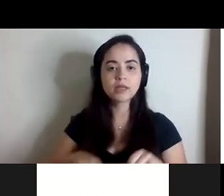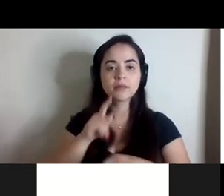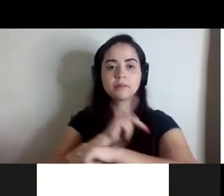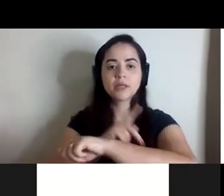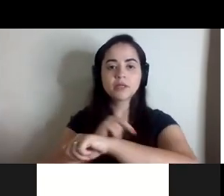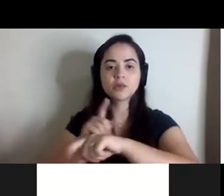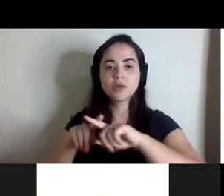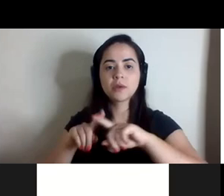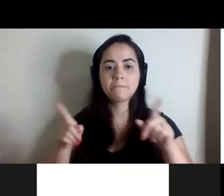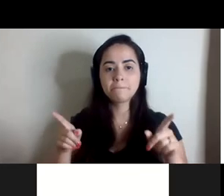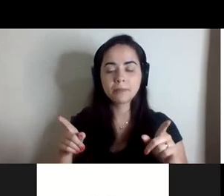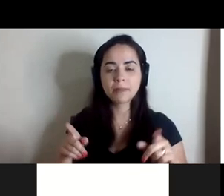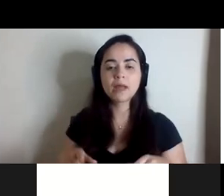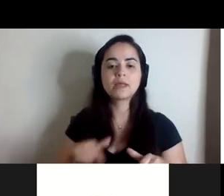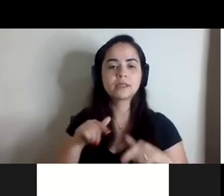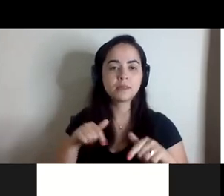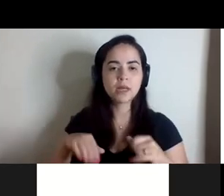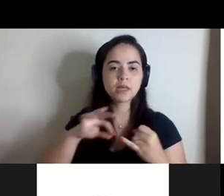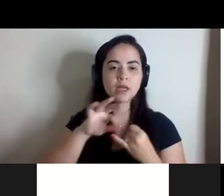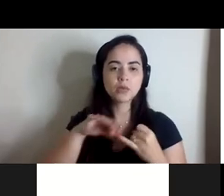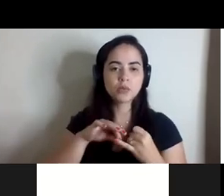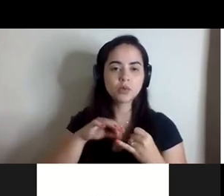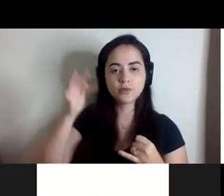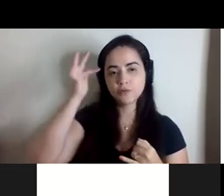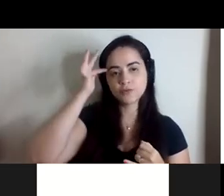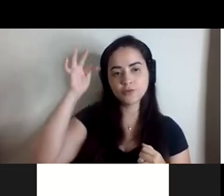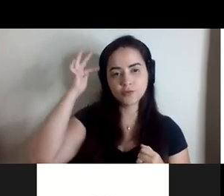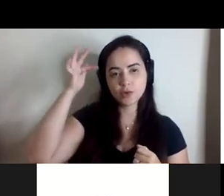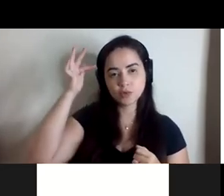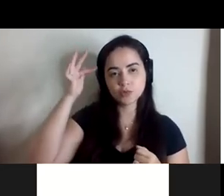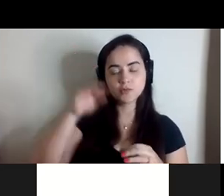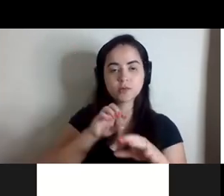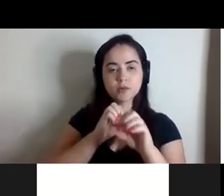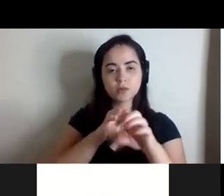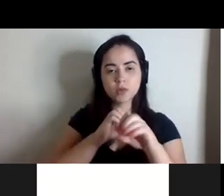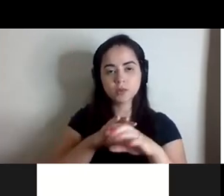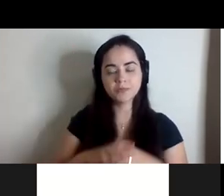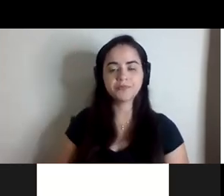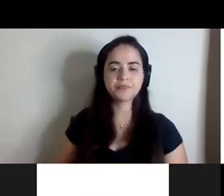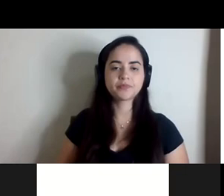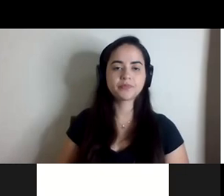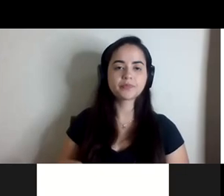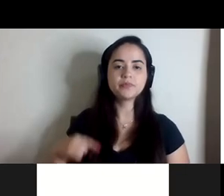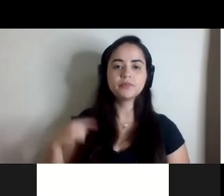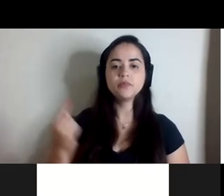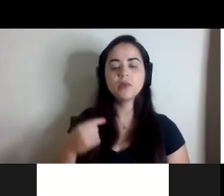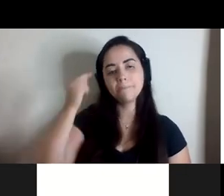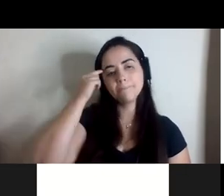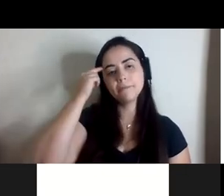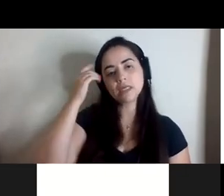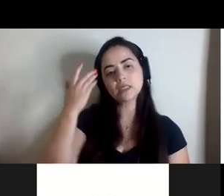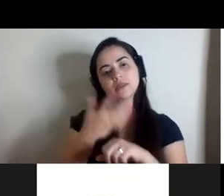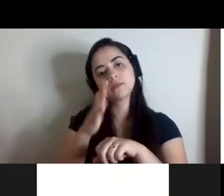de filosofia e educação. Quando nós pensamos, então, a nossa